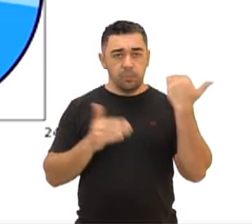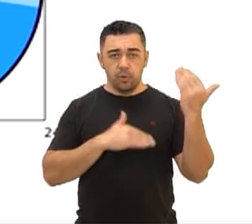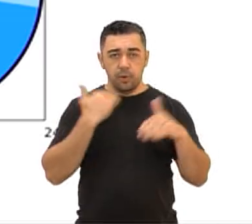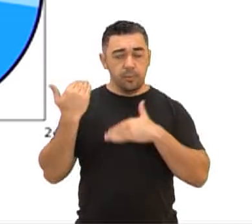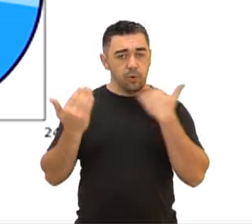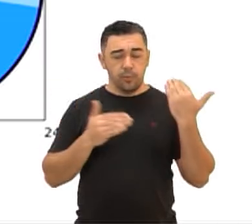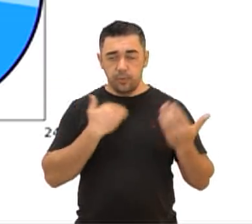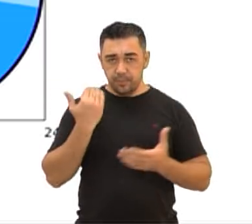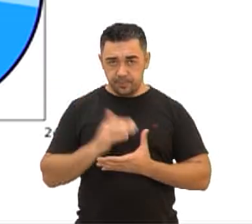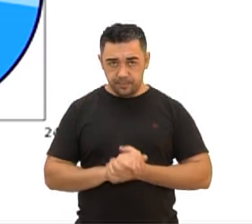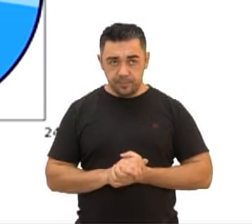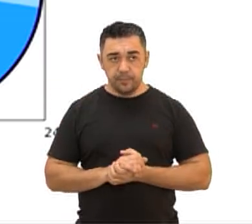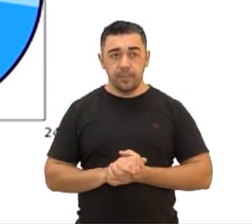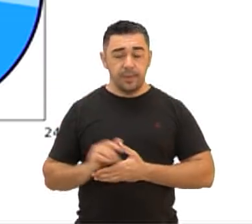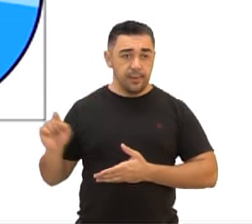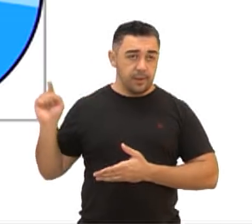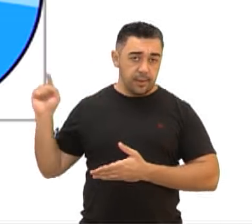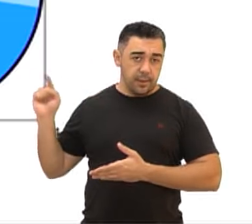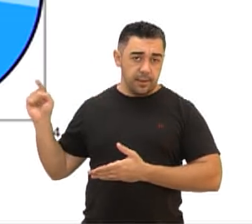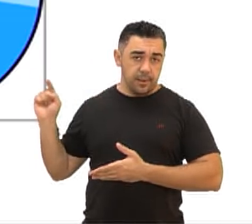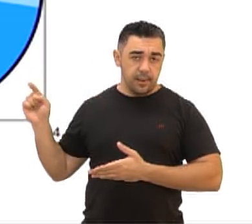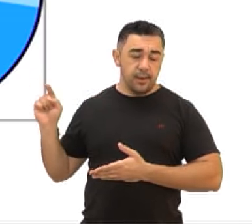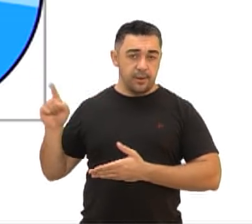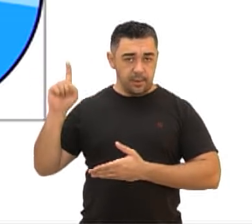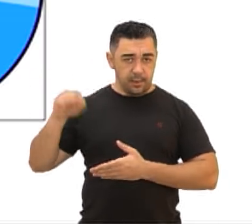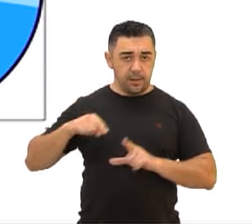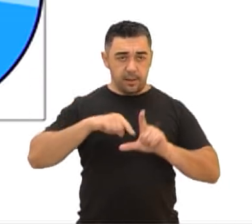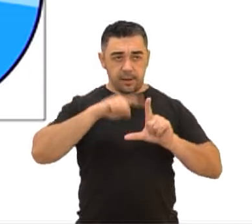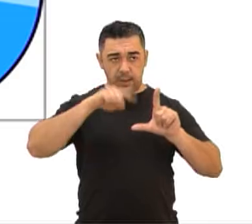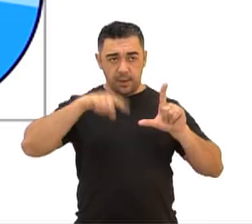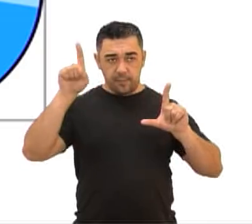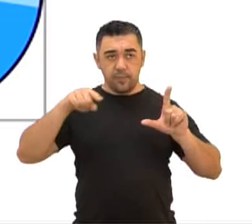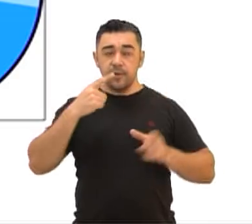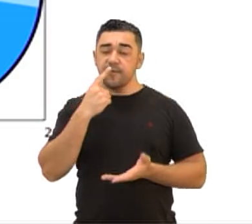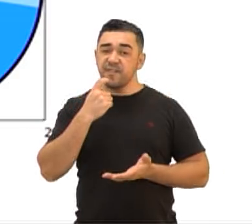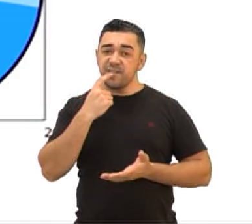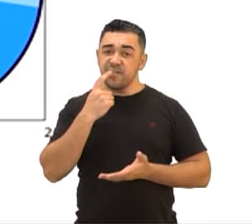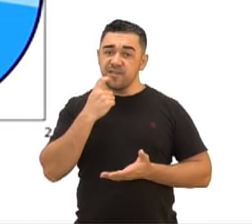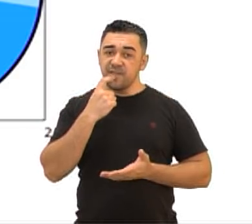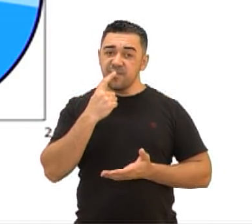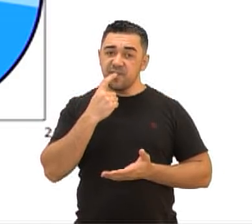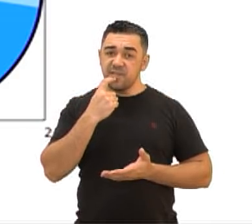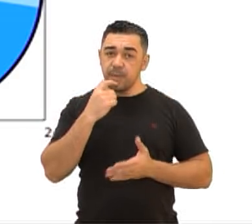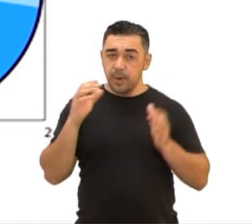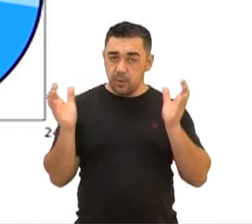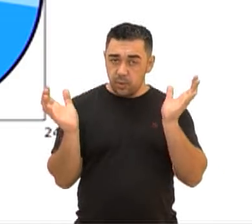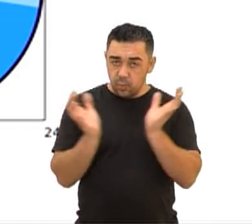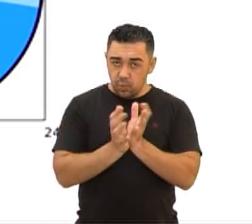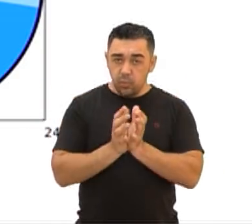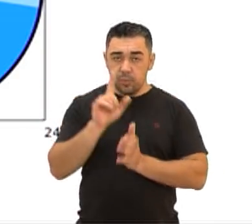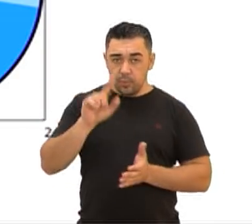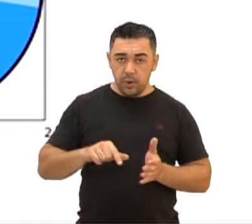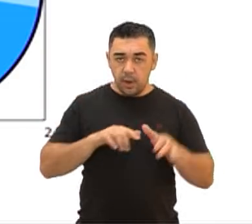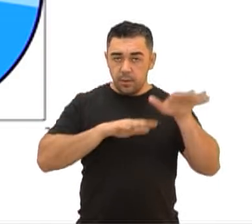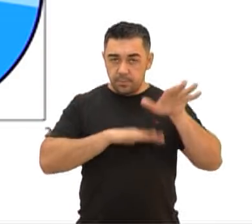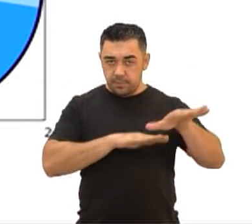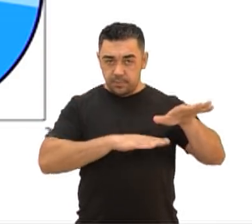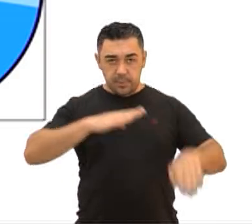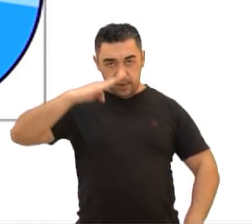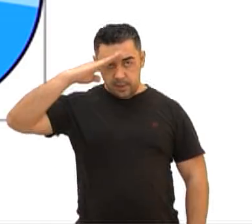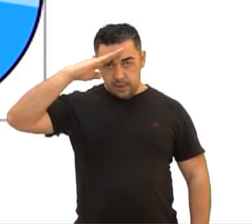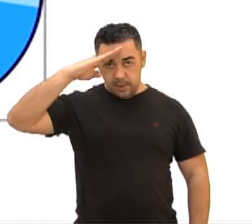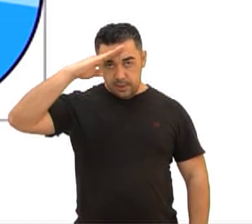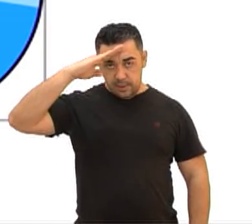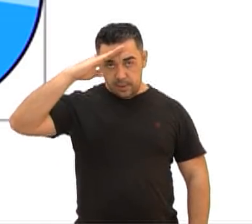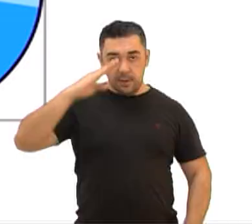Guerra Mundial. Nesse gráfico, para você entender melhor, o que está em vermelho são os militares mortos, em milhões, e